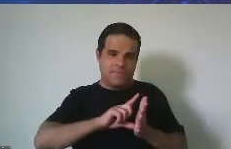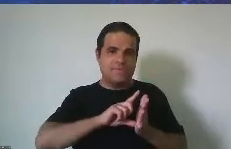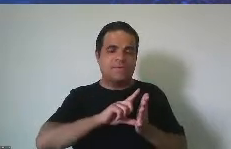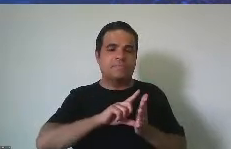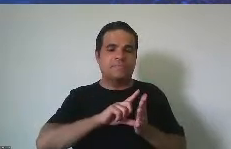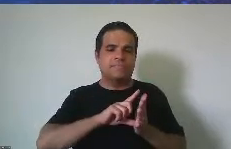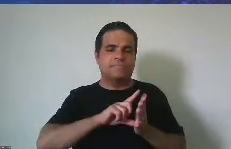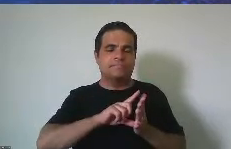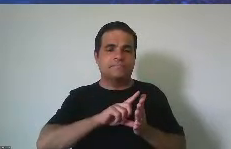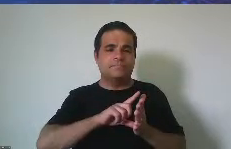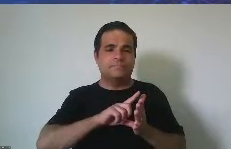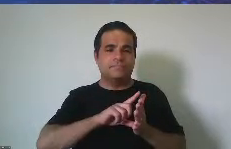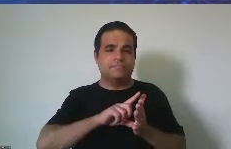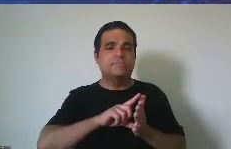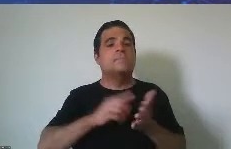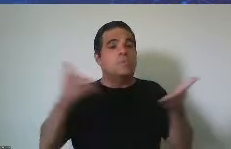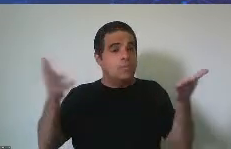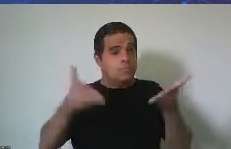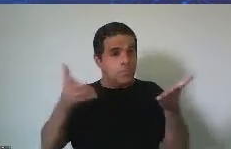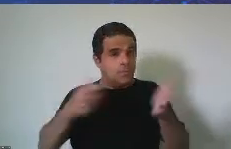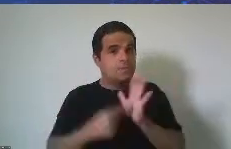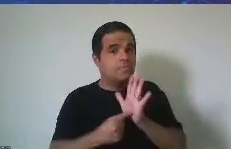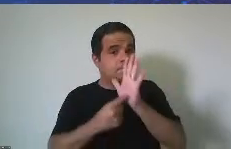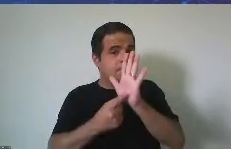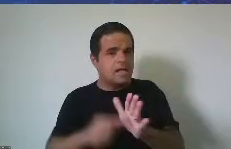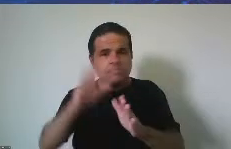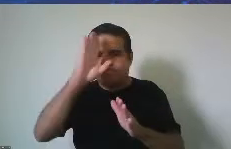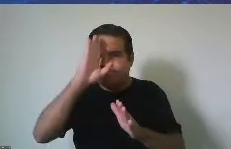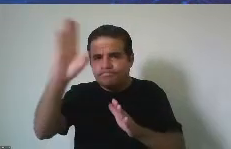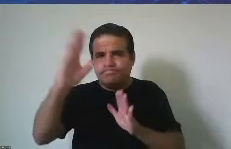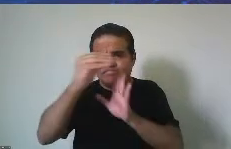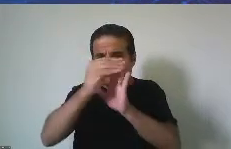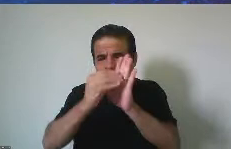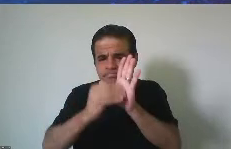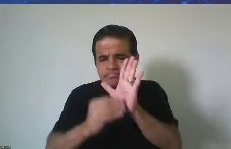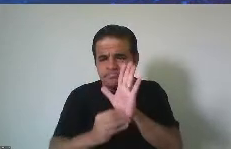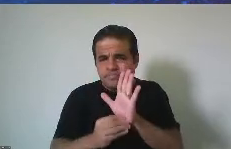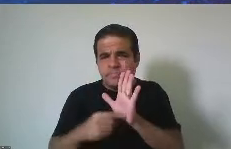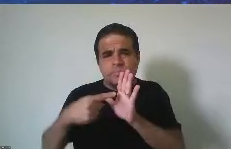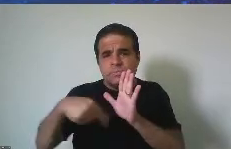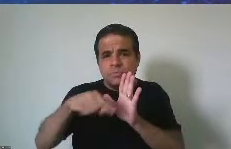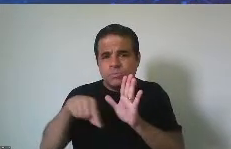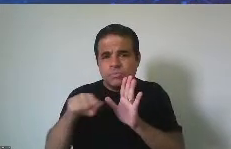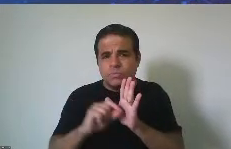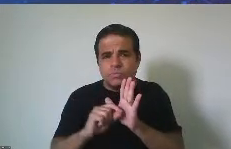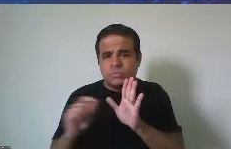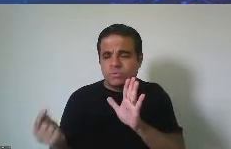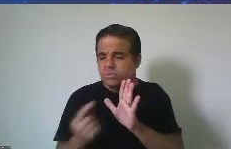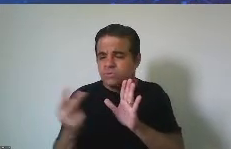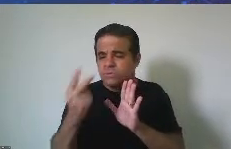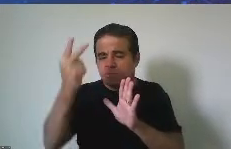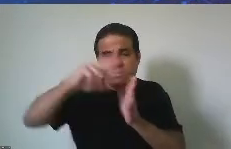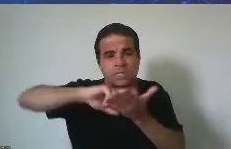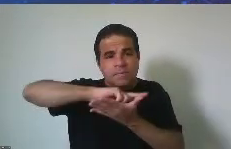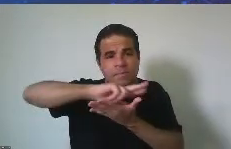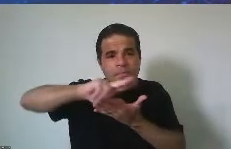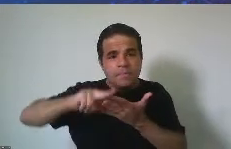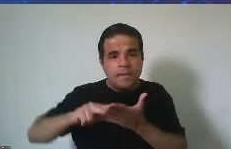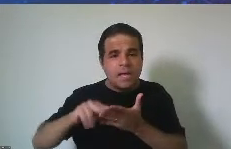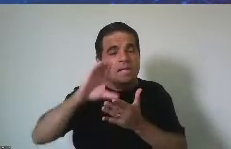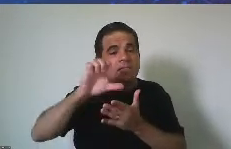Então hoje vamos apresentar o principais componentes de valor e o referenciais da CTP